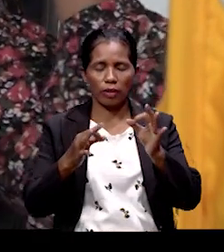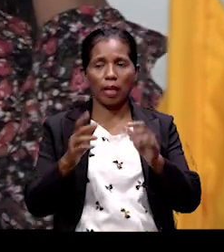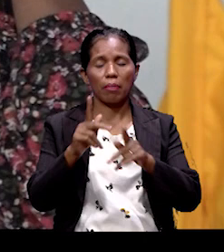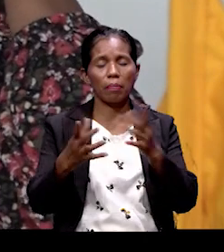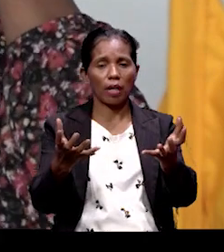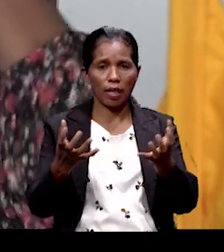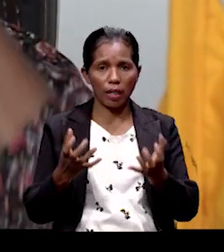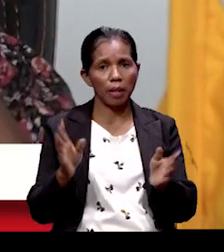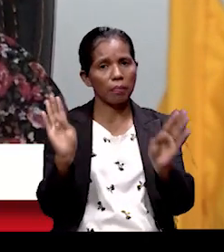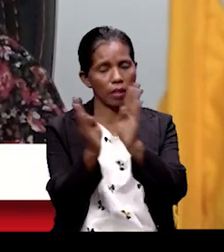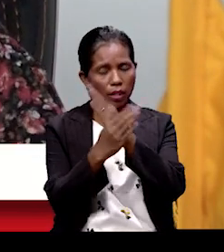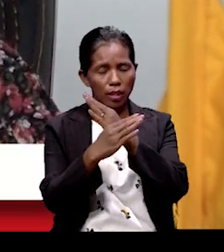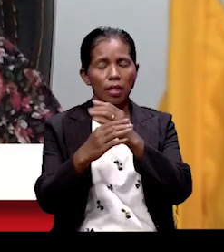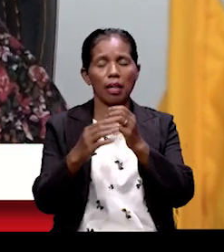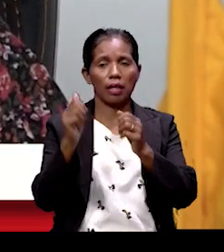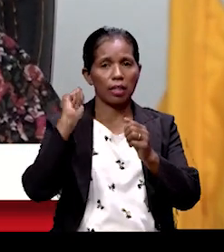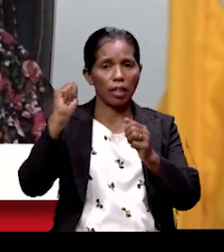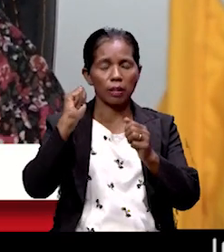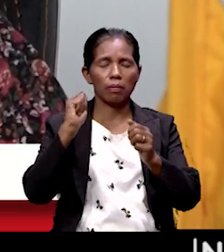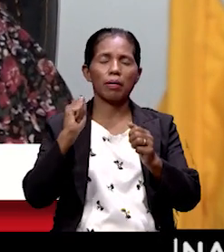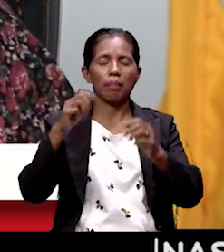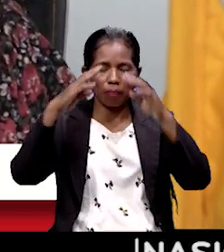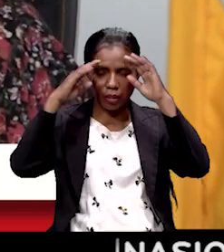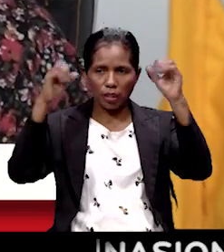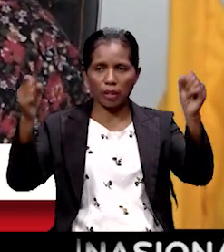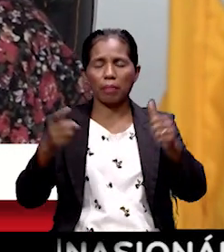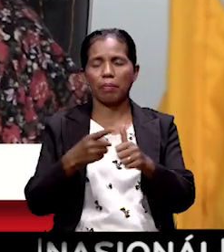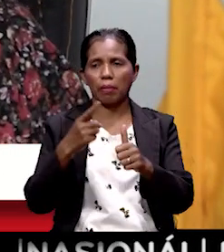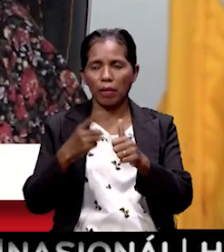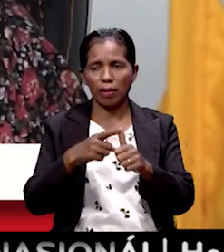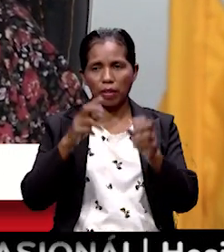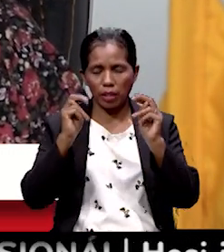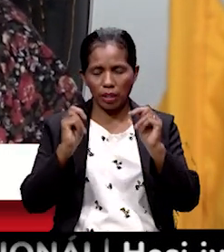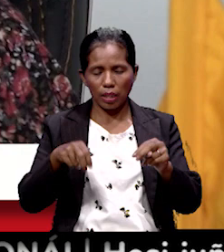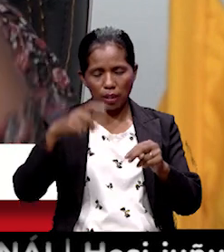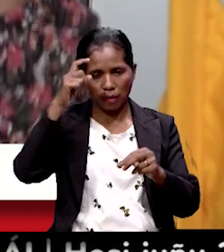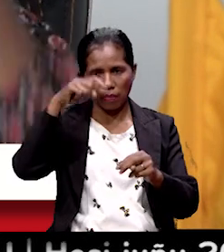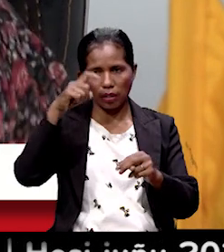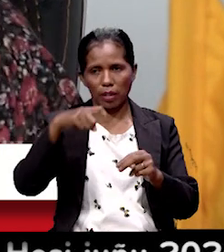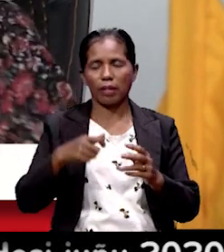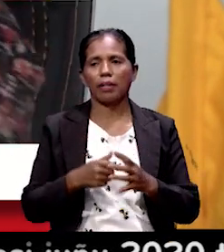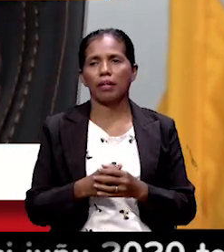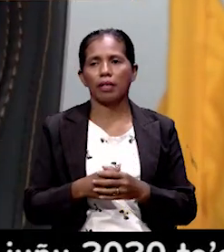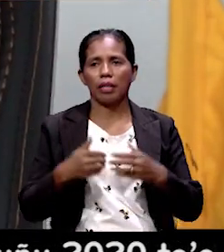primeiro dia tem ki sedang ordinário, depois ia tem ki, pelo menos,